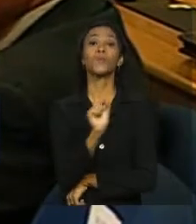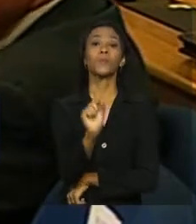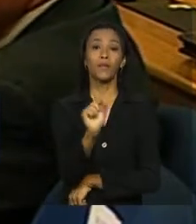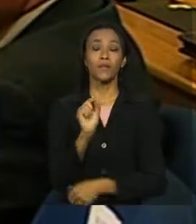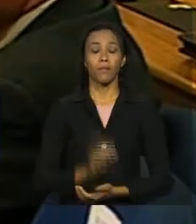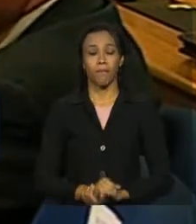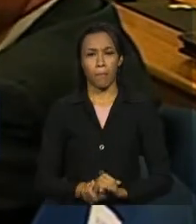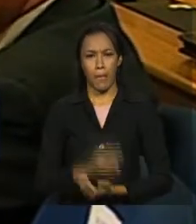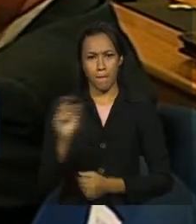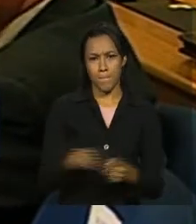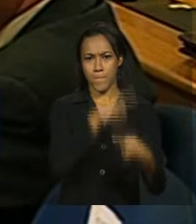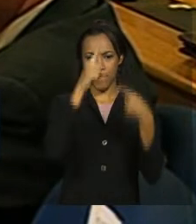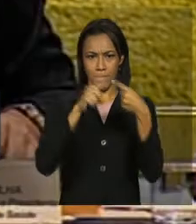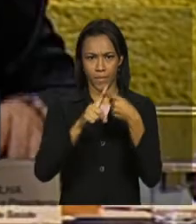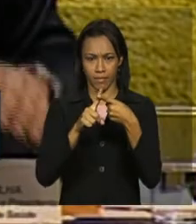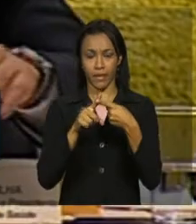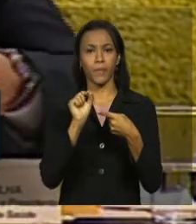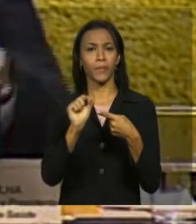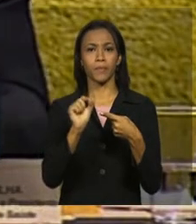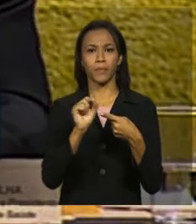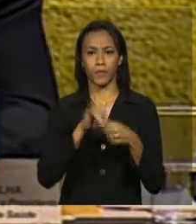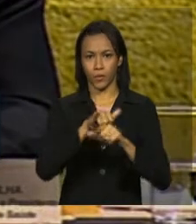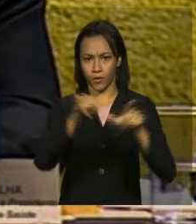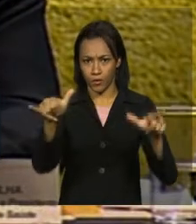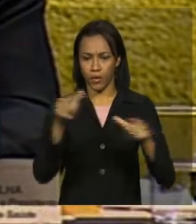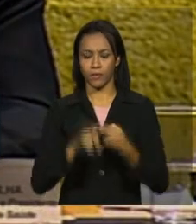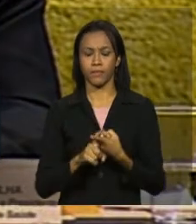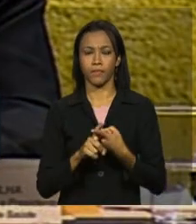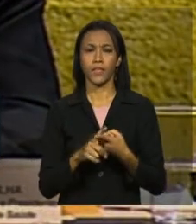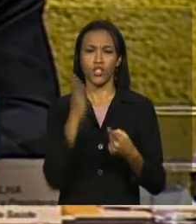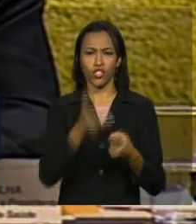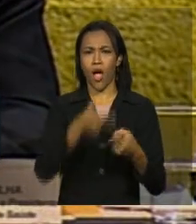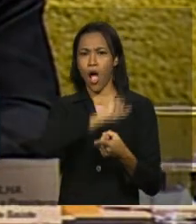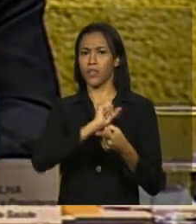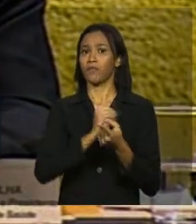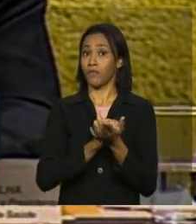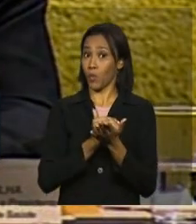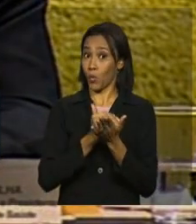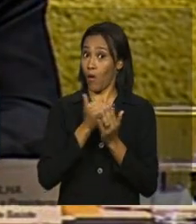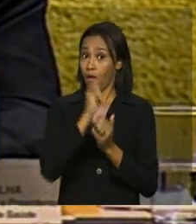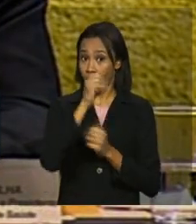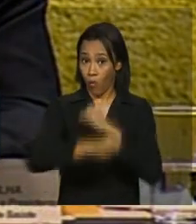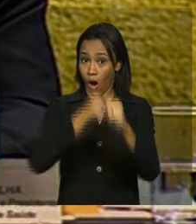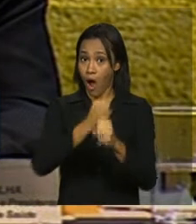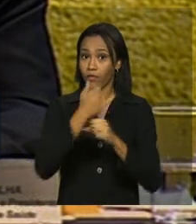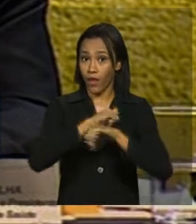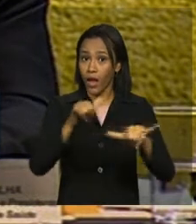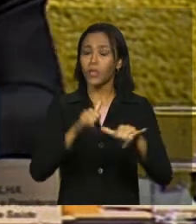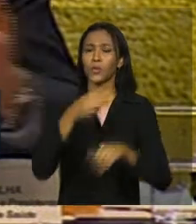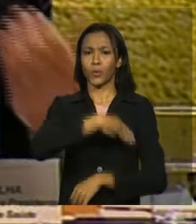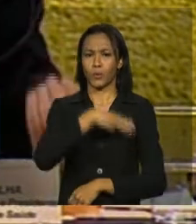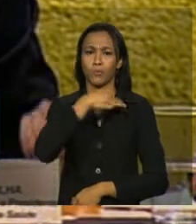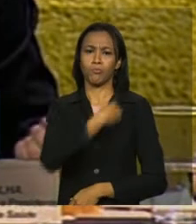é a primeira novidade é que como nós havíamos dito no começo do ano o Ministério da Saúde